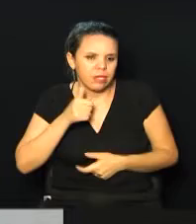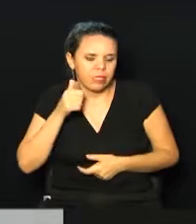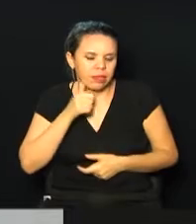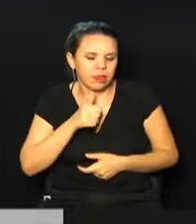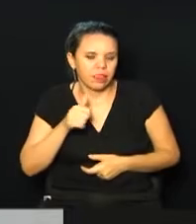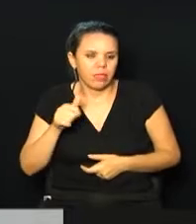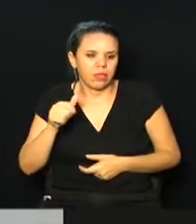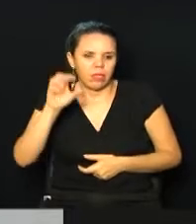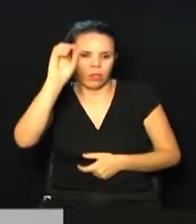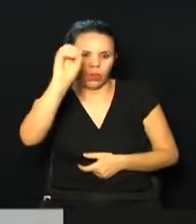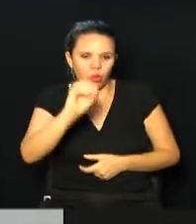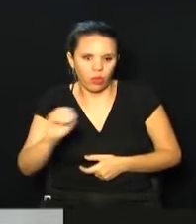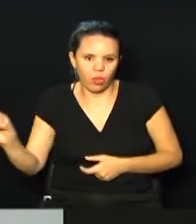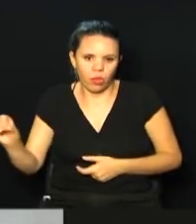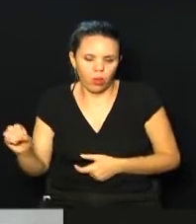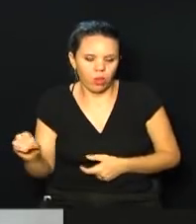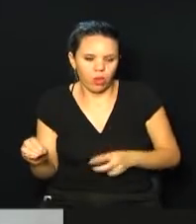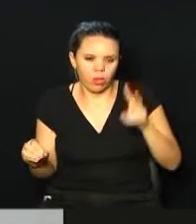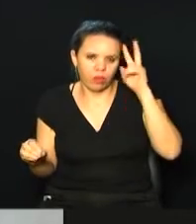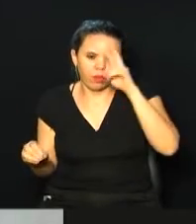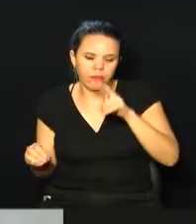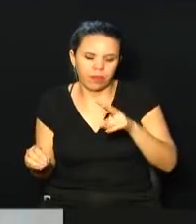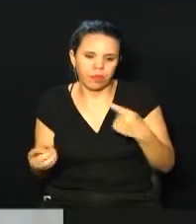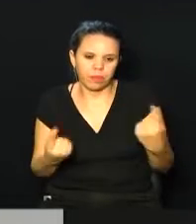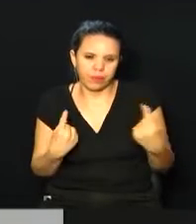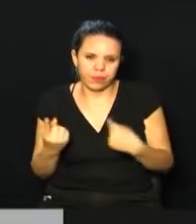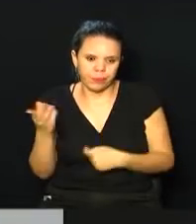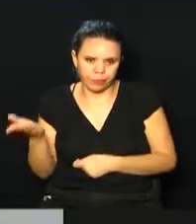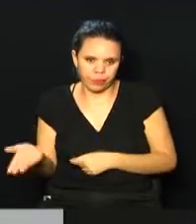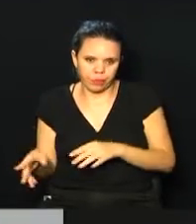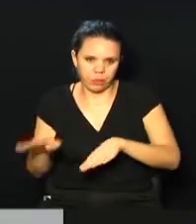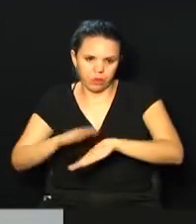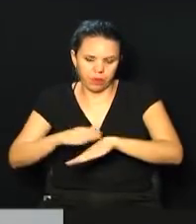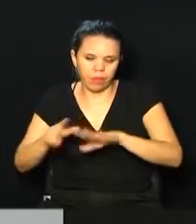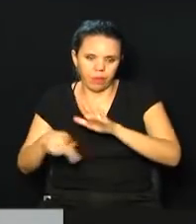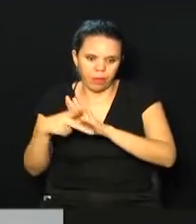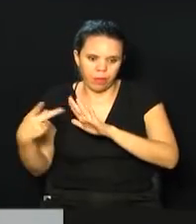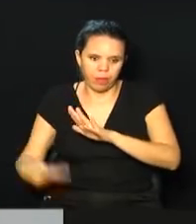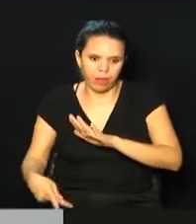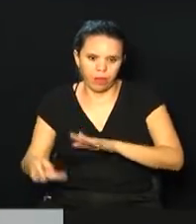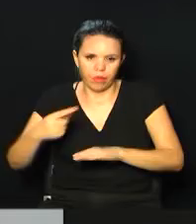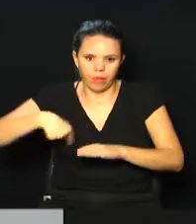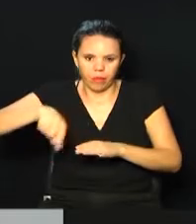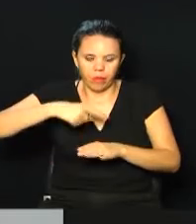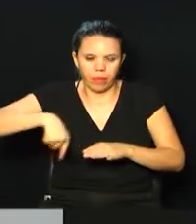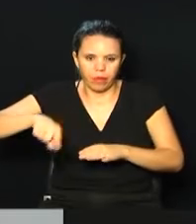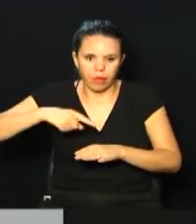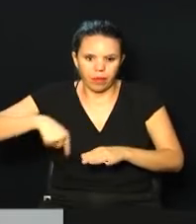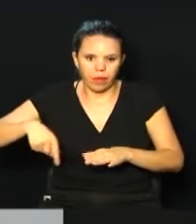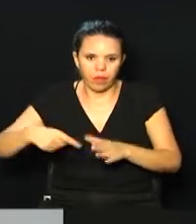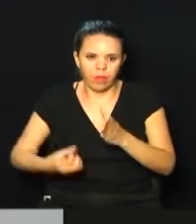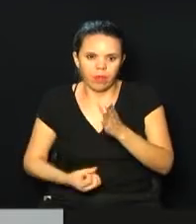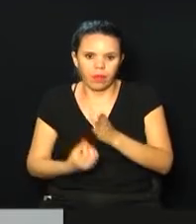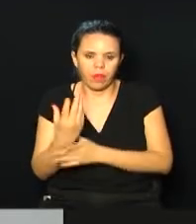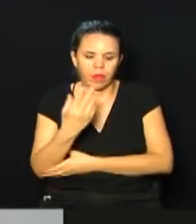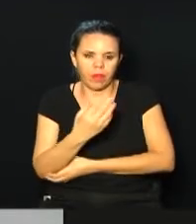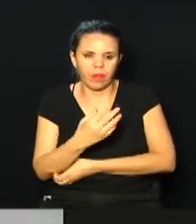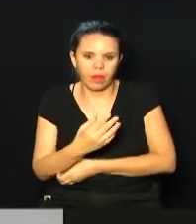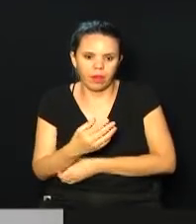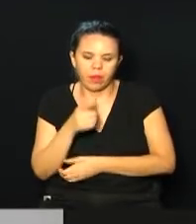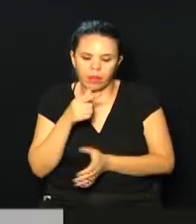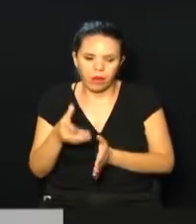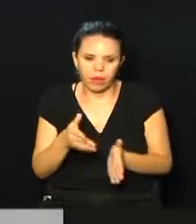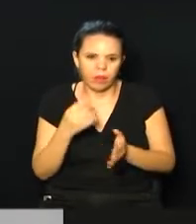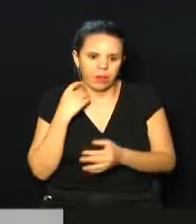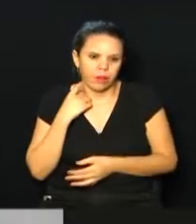lembrar que na Princesa do Oeste, lá no Balão, perto da Unip, onde nasce esse córrego,